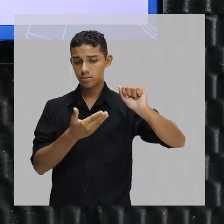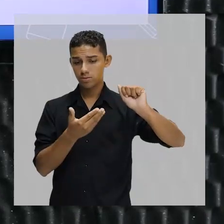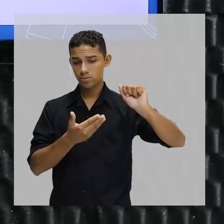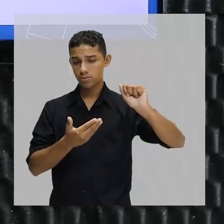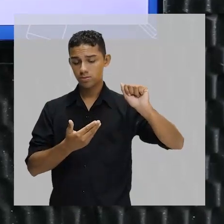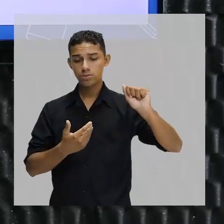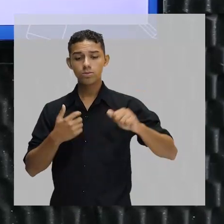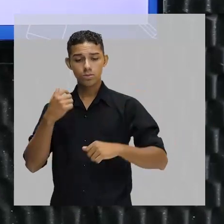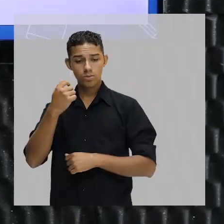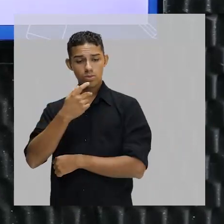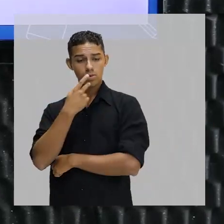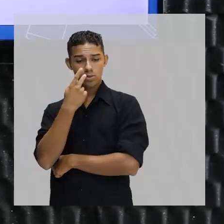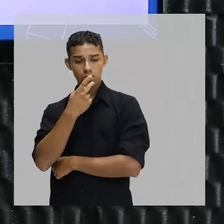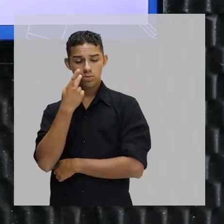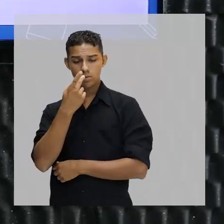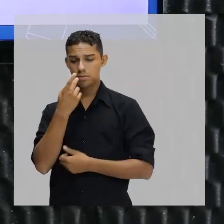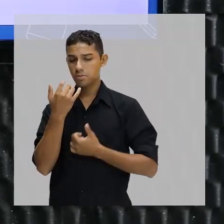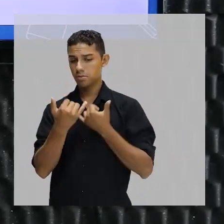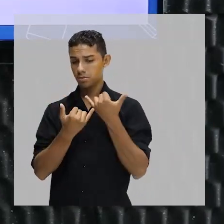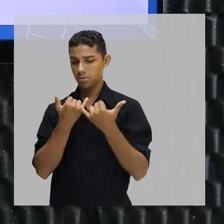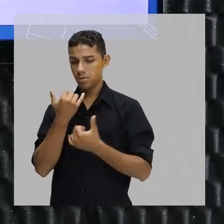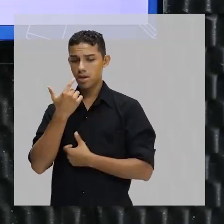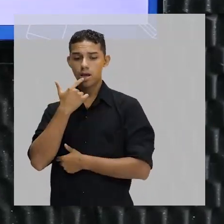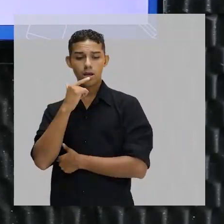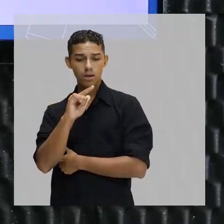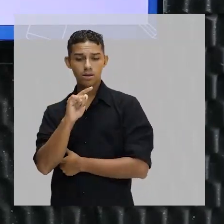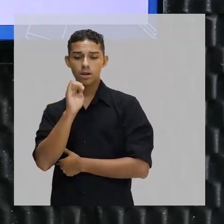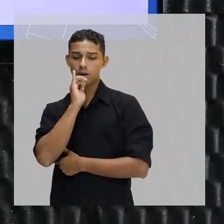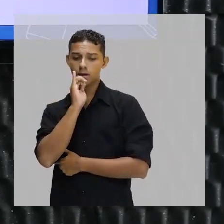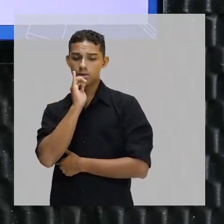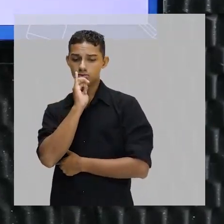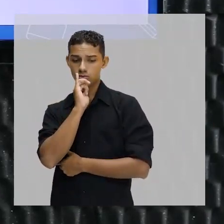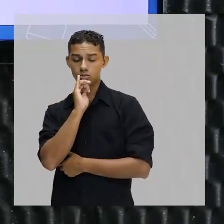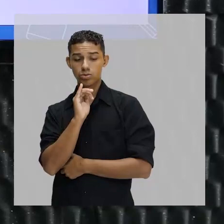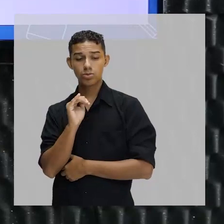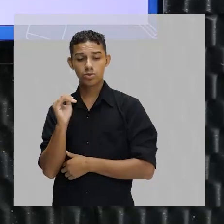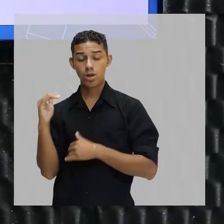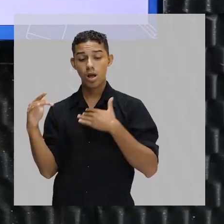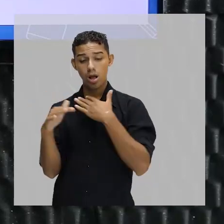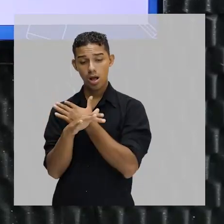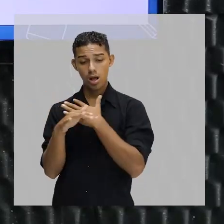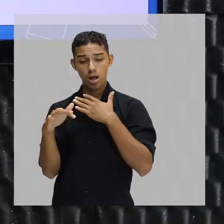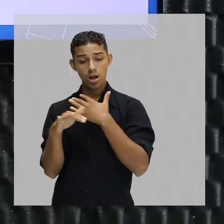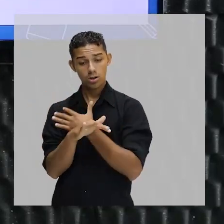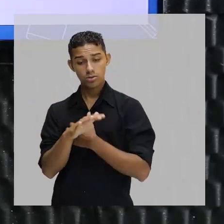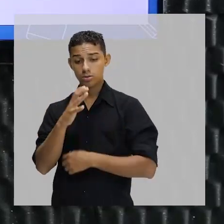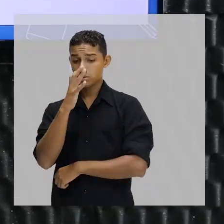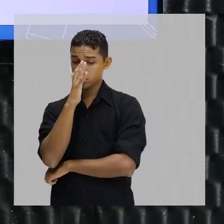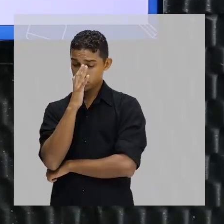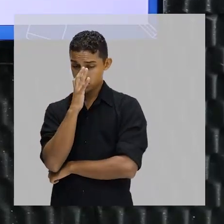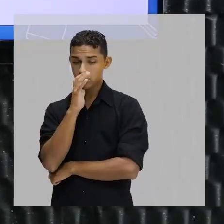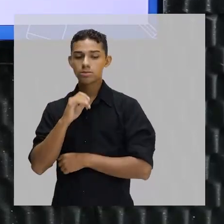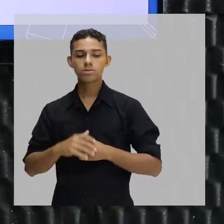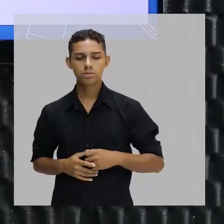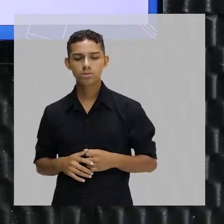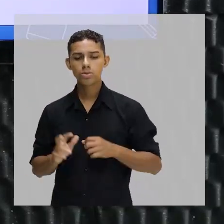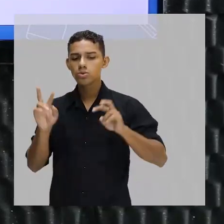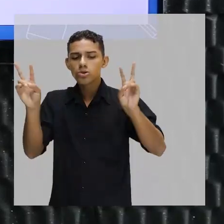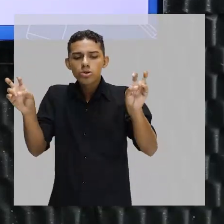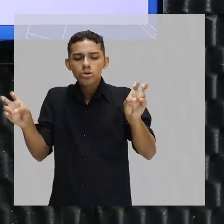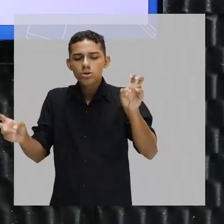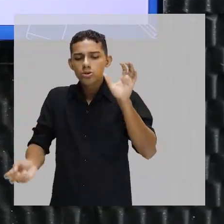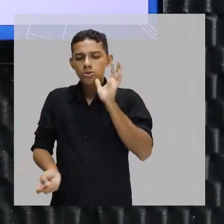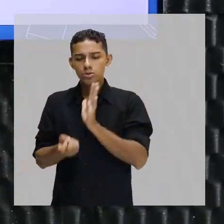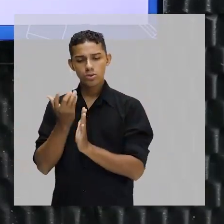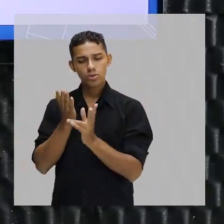com a linguagem a partir de uma variação coloquial urbana. Letra B, o título explora a